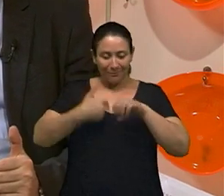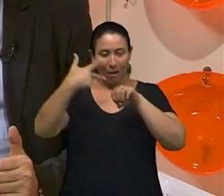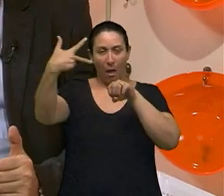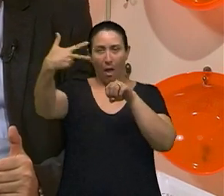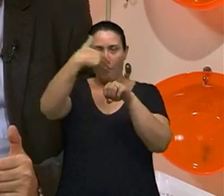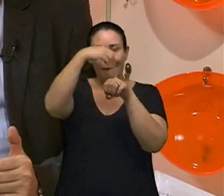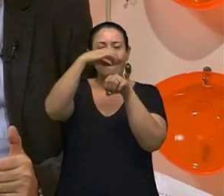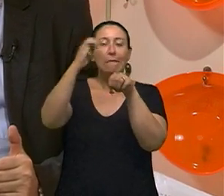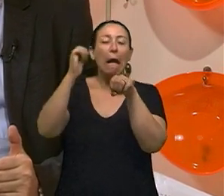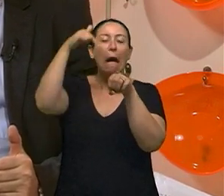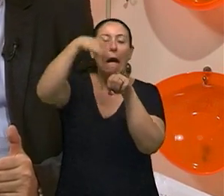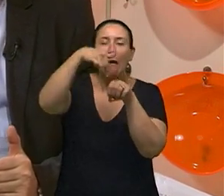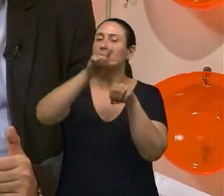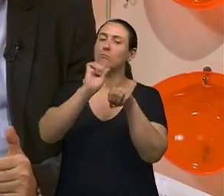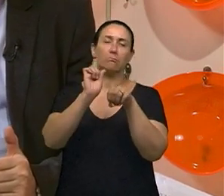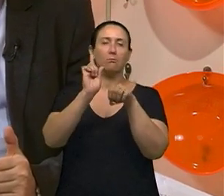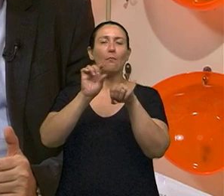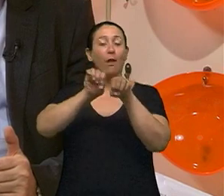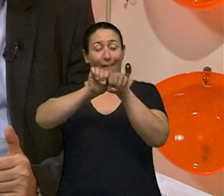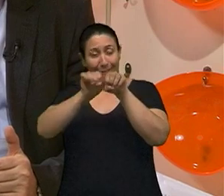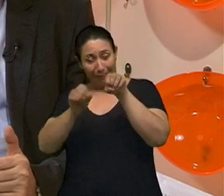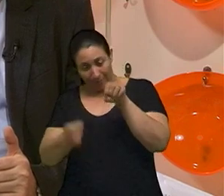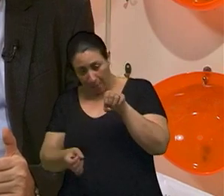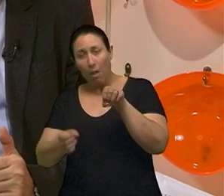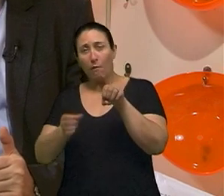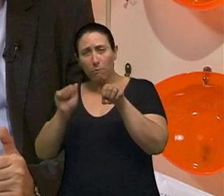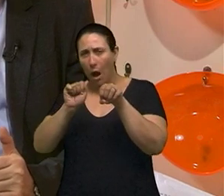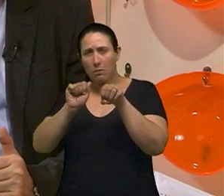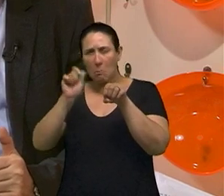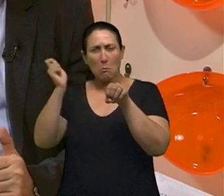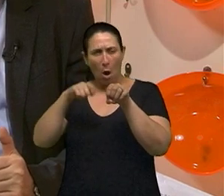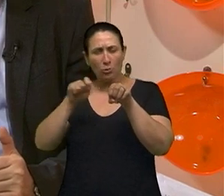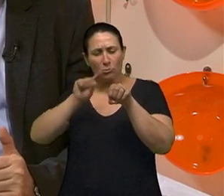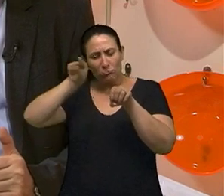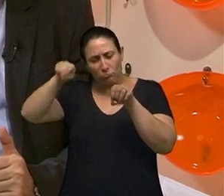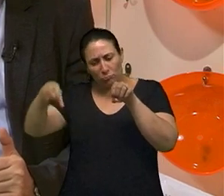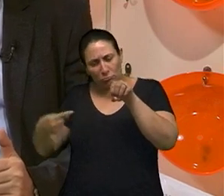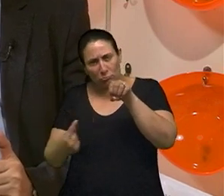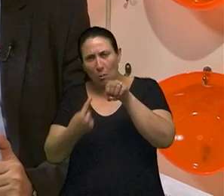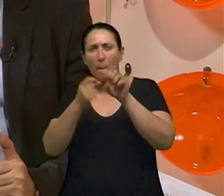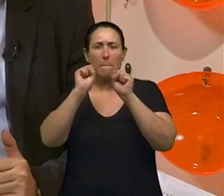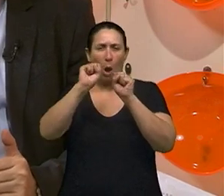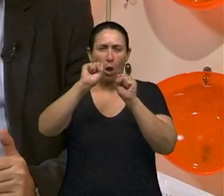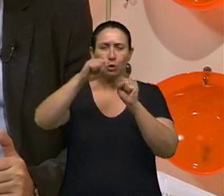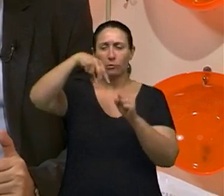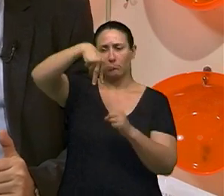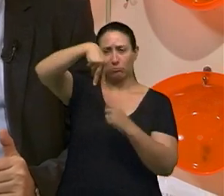esse aneurismo à distância então por dentro da artéria pode ser artéria femoral